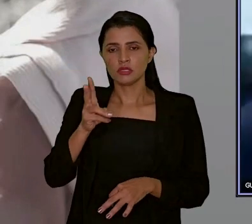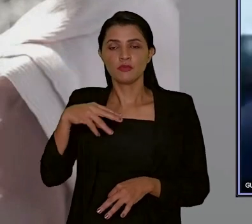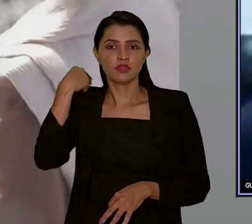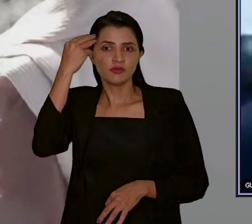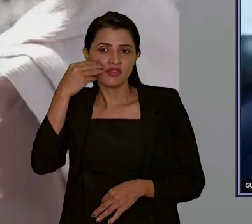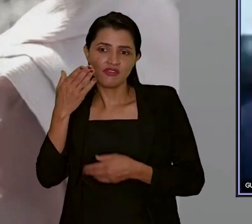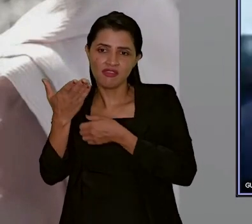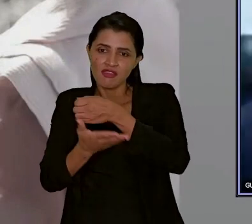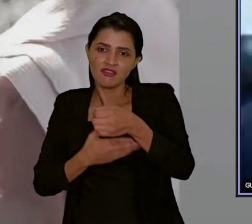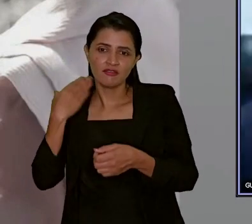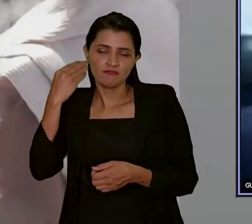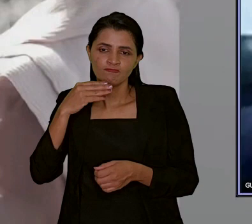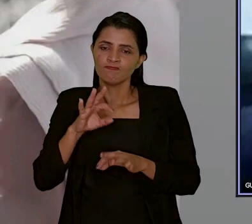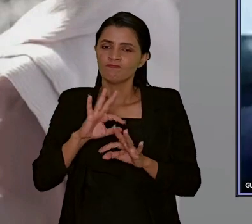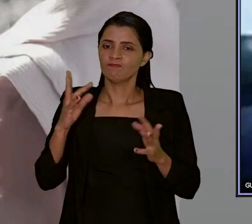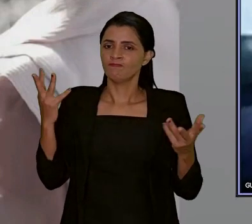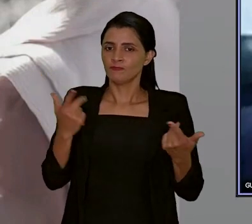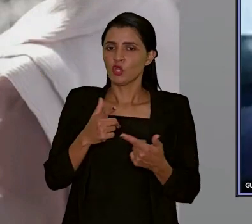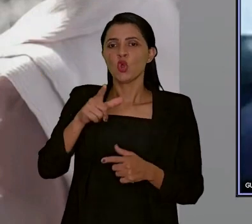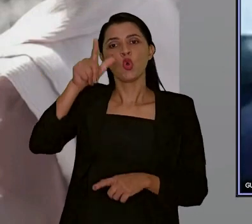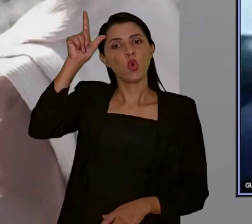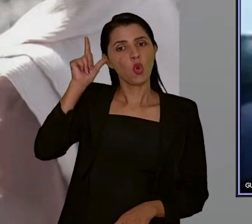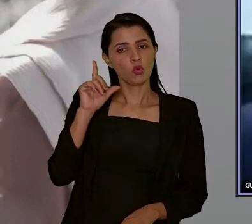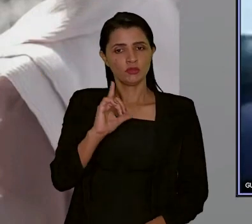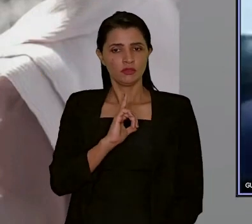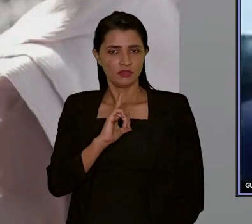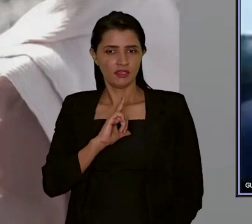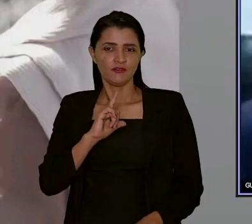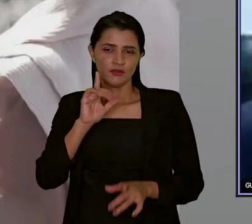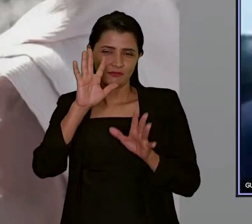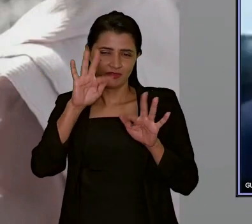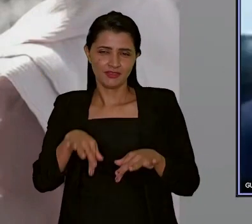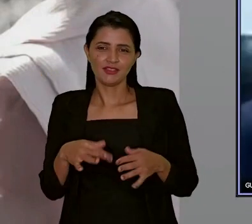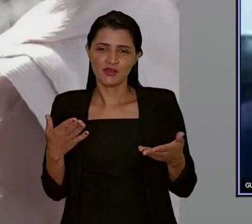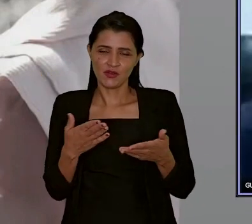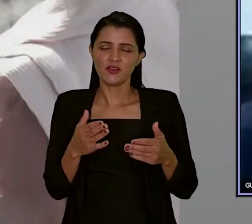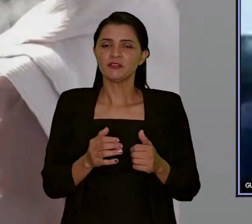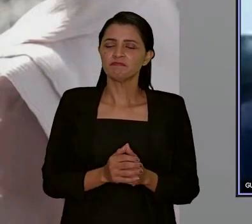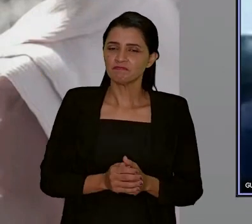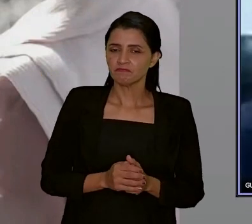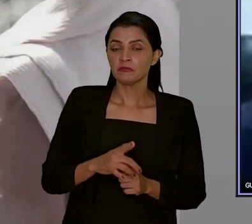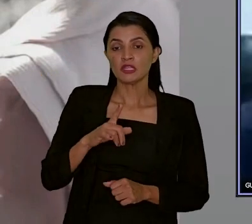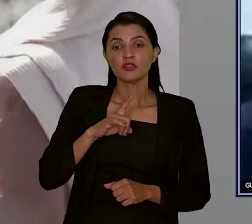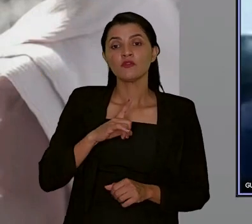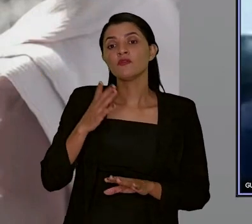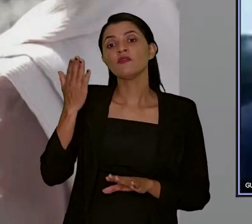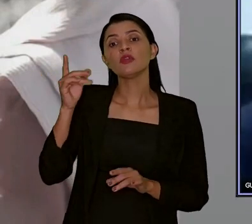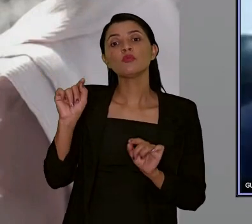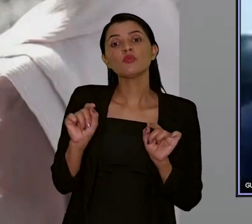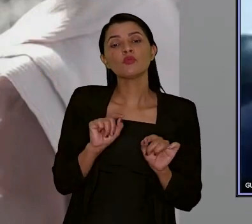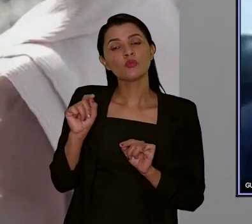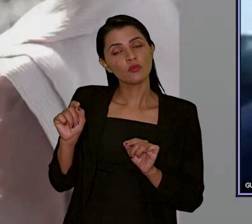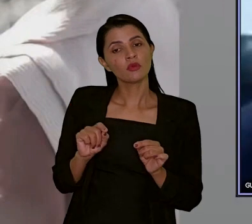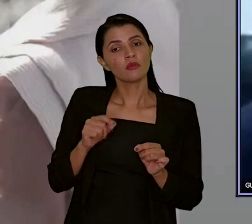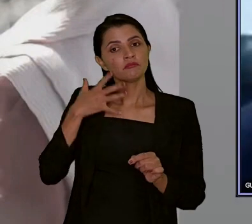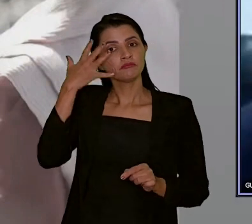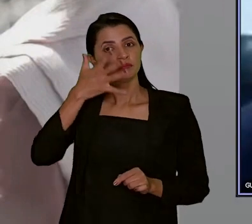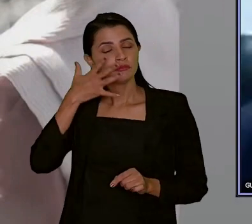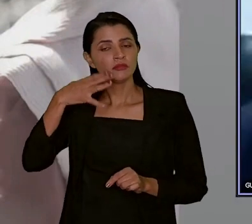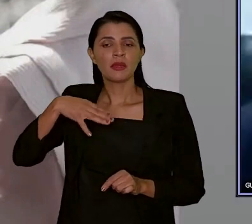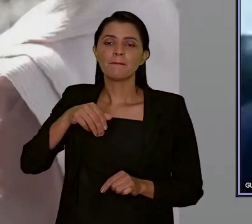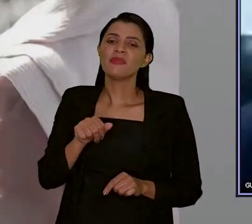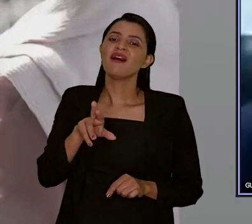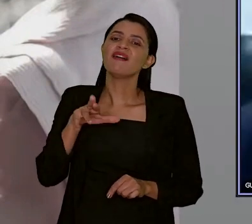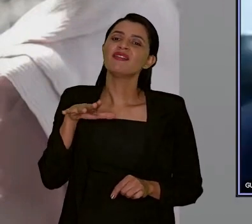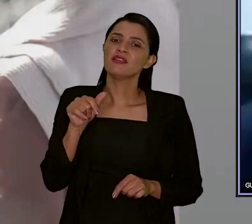exitosas. Ontem nós tivemos, e aí só terminando, tivemos a brilhante exposição da Maria Lília, né, em que